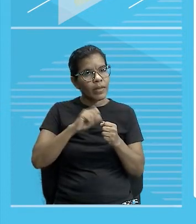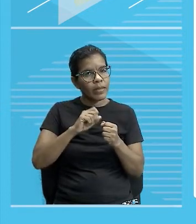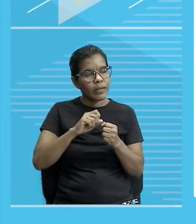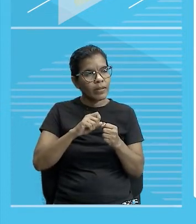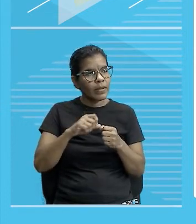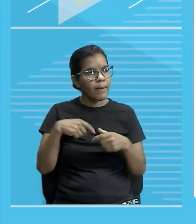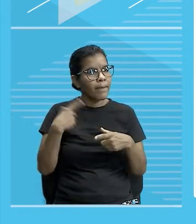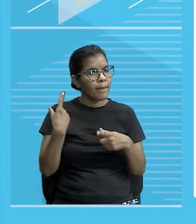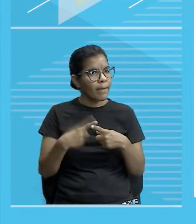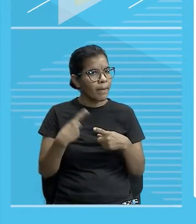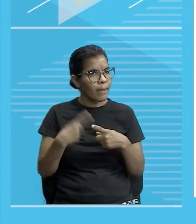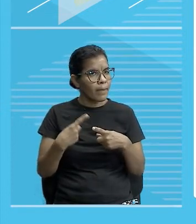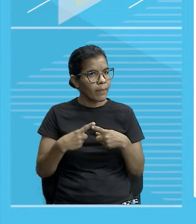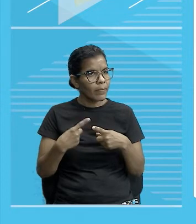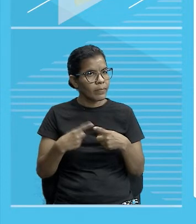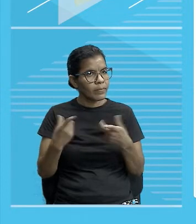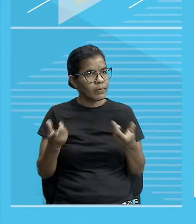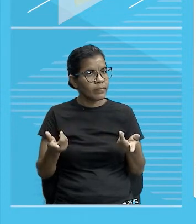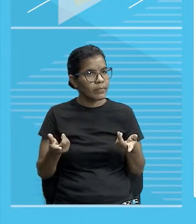porque